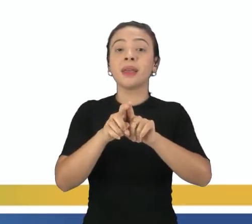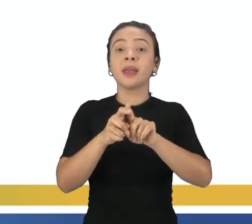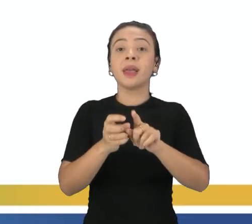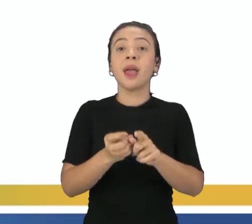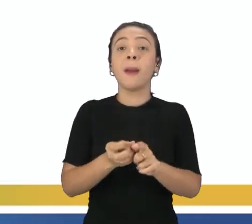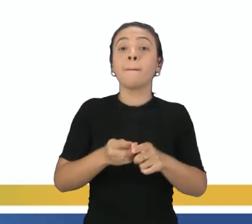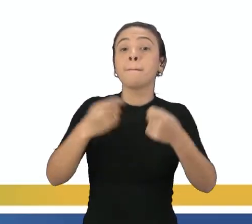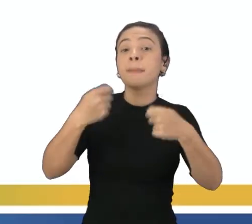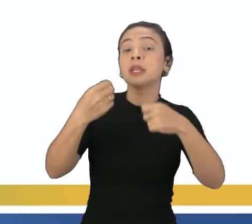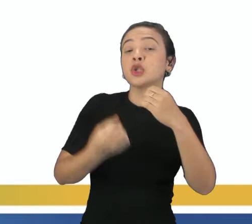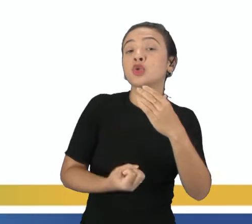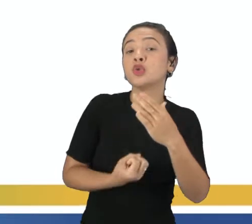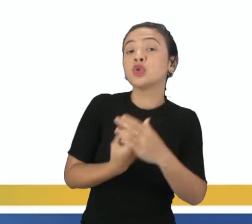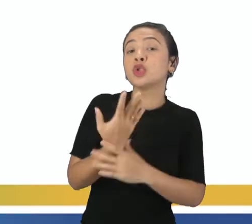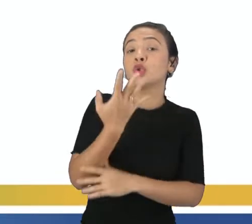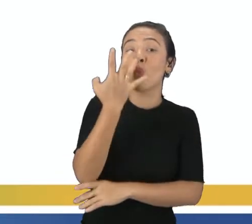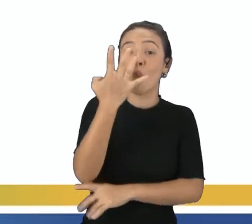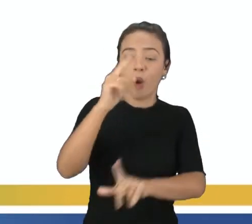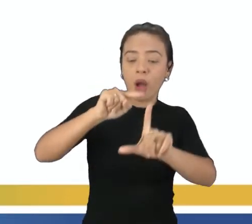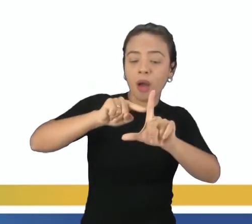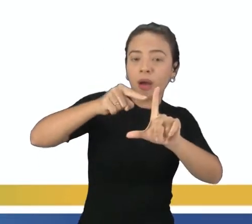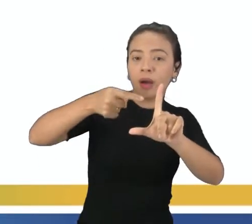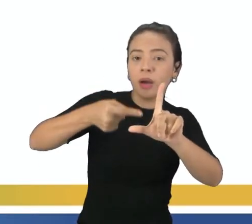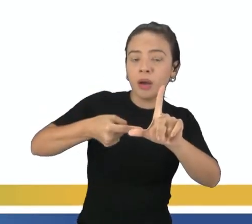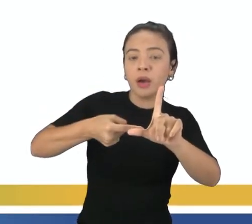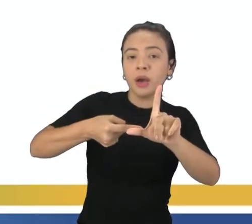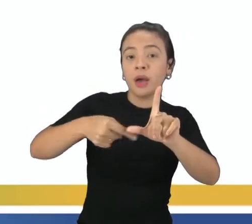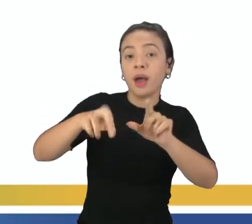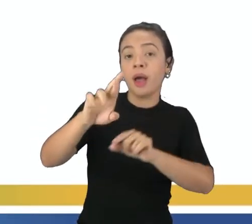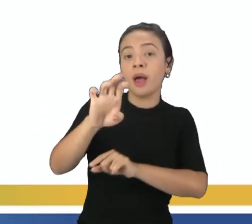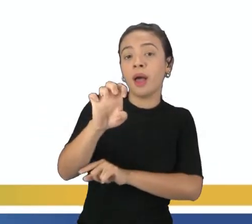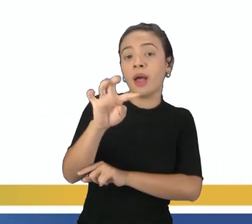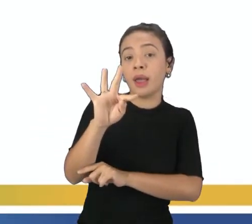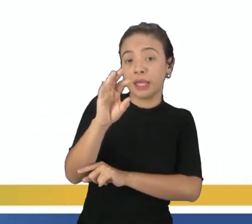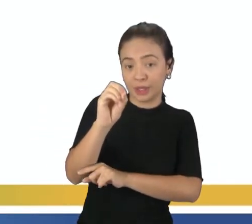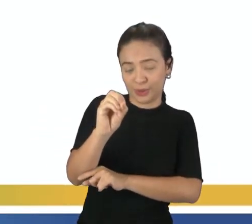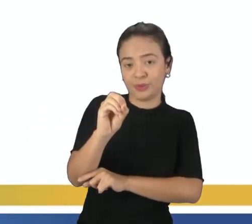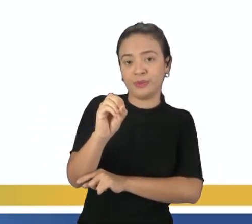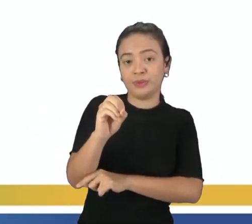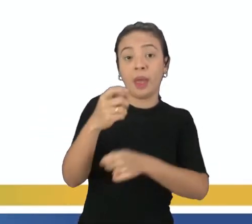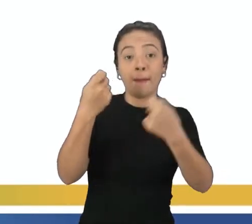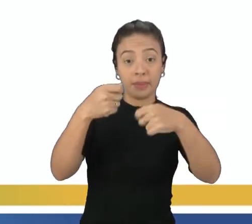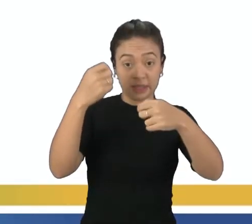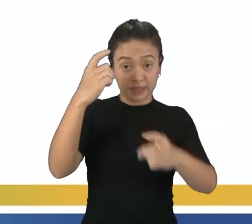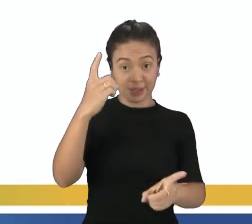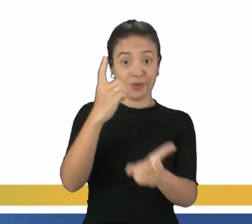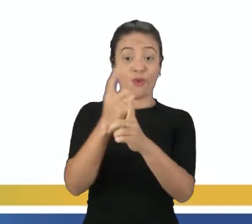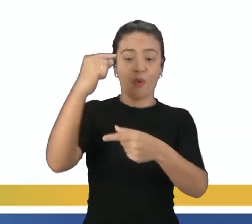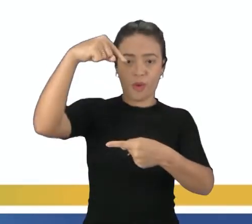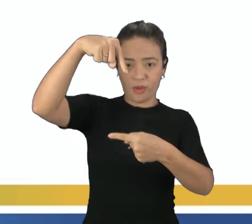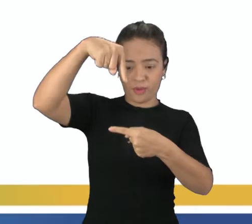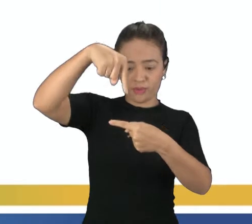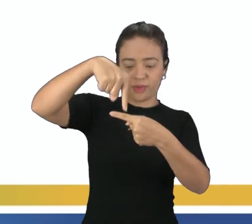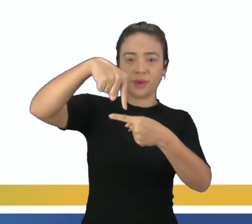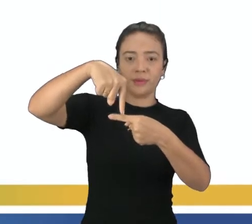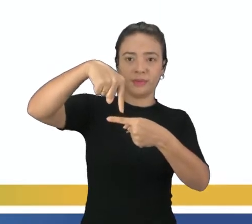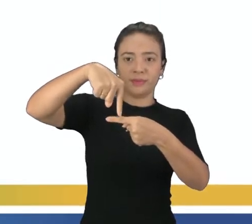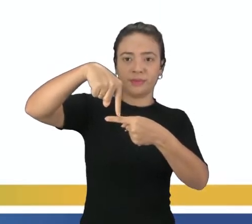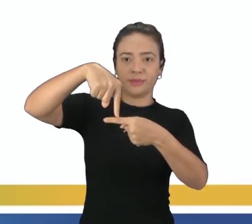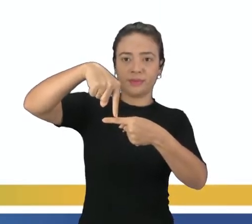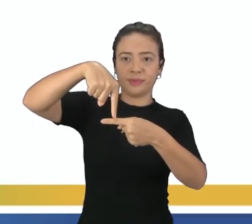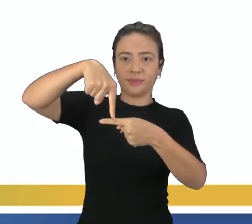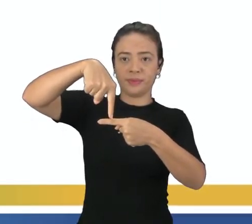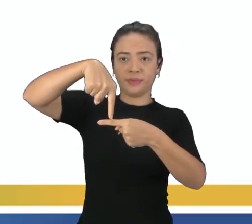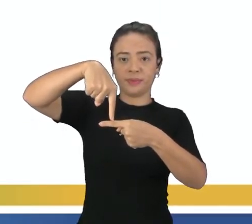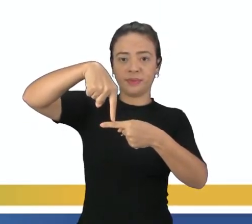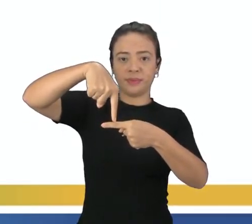eu formo 4 ângulos retos, certinho? Ou seja, elas têm que se cruzar formando uma cruz, para você